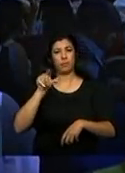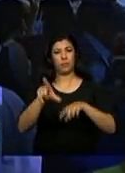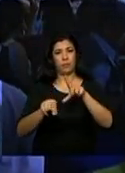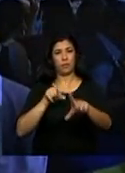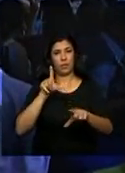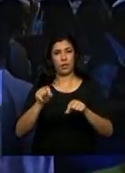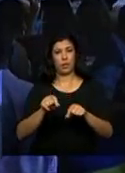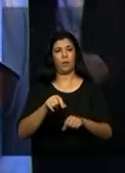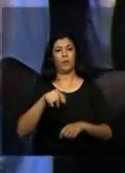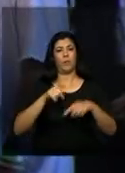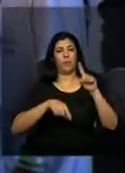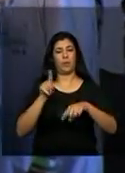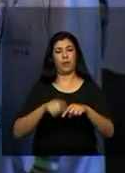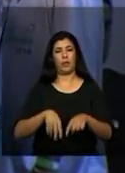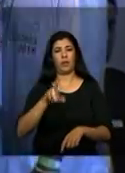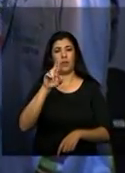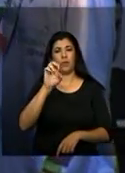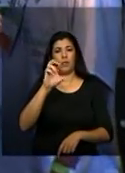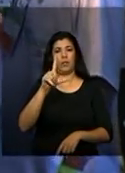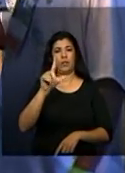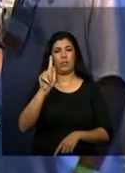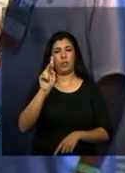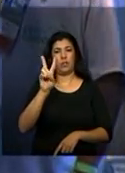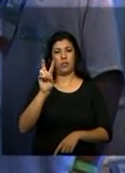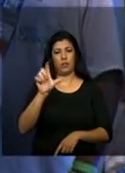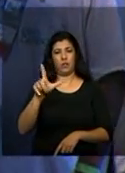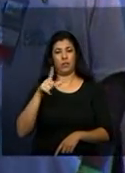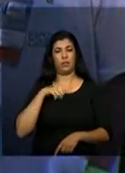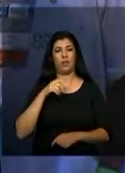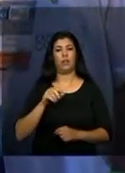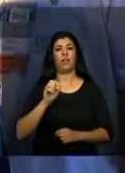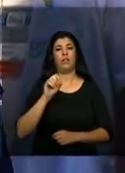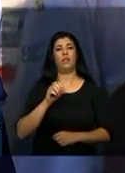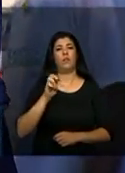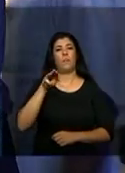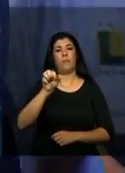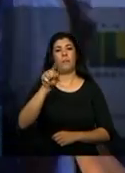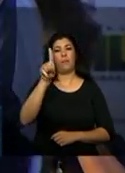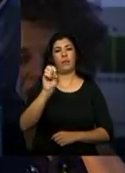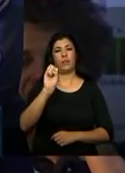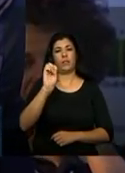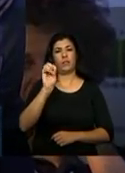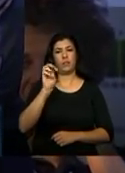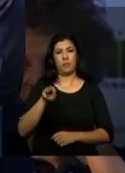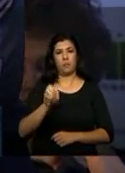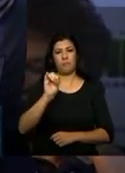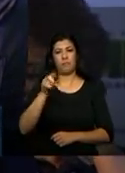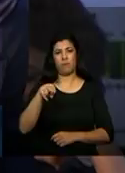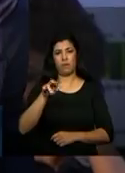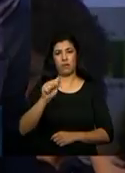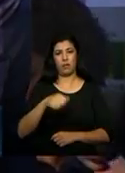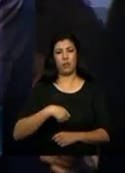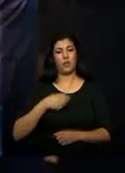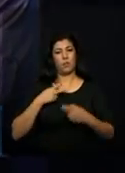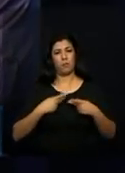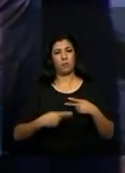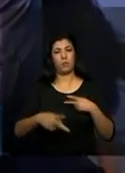Recicláveis, Isaías Maximiano da Silva, para proceder à assinatura.